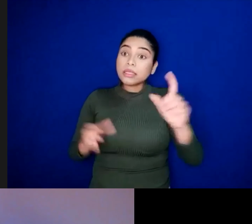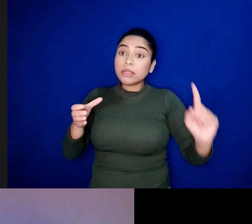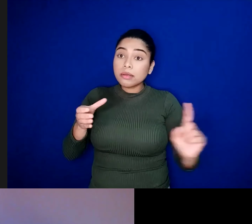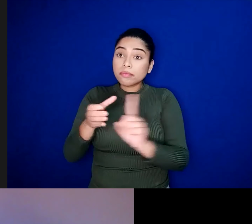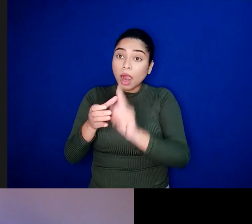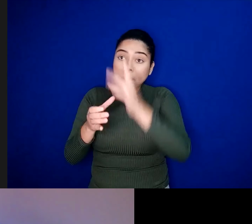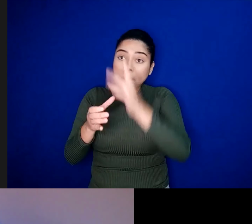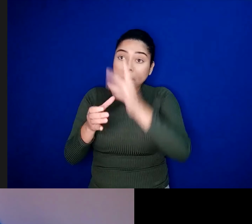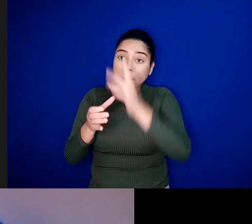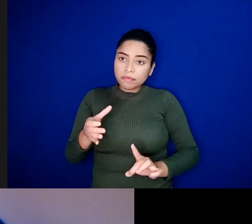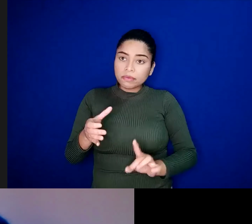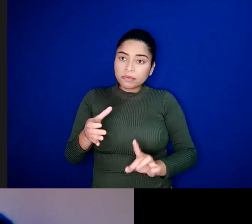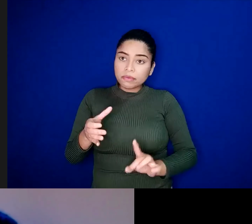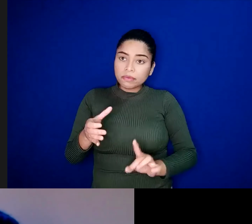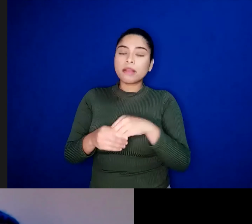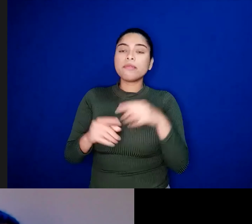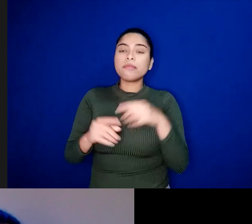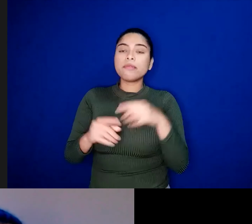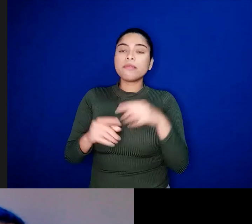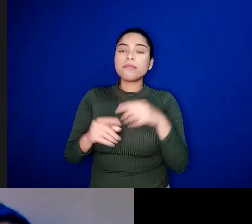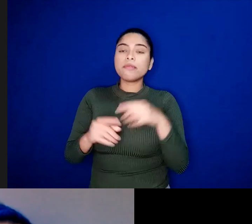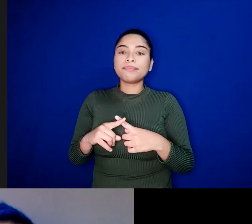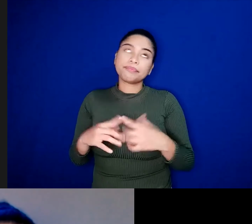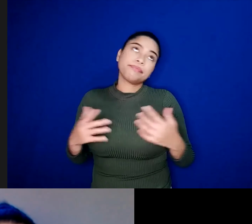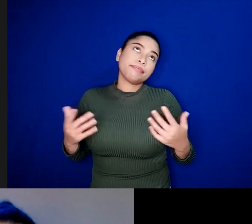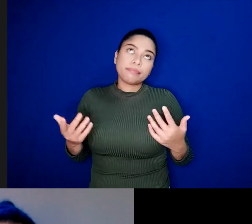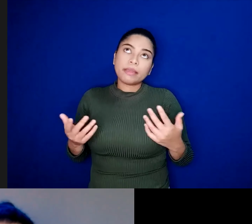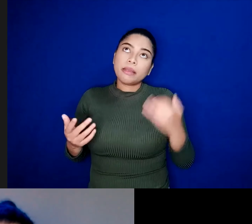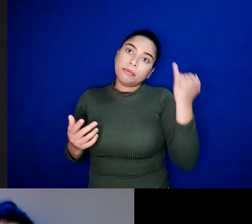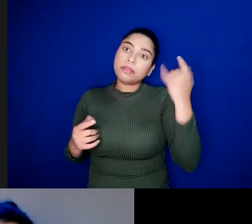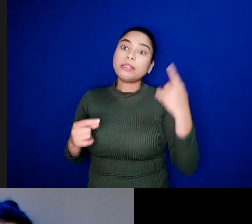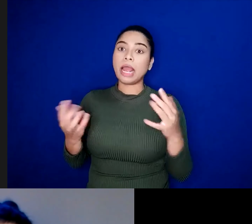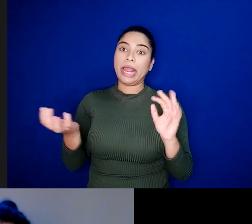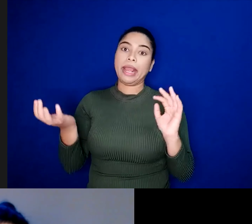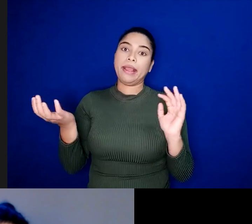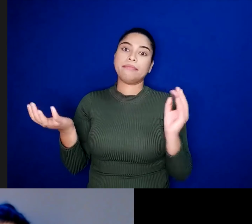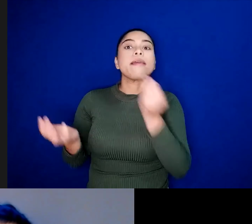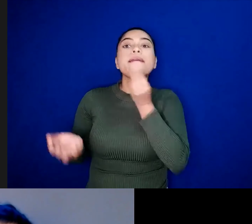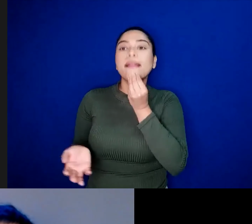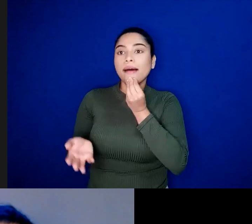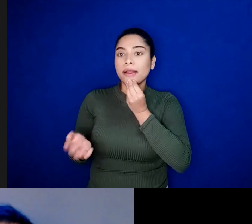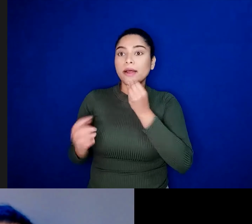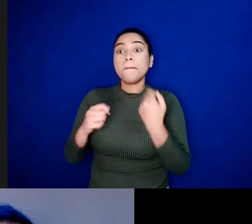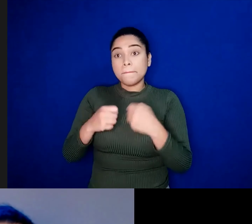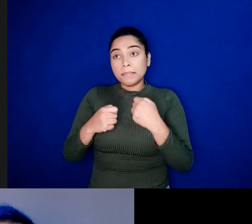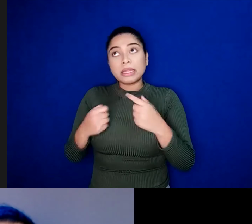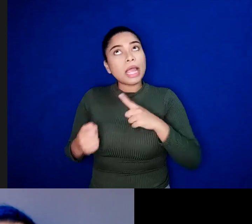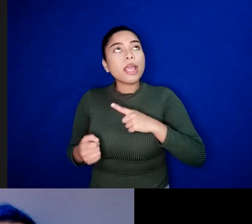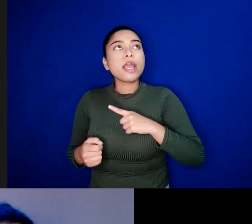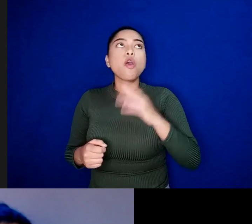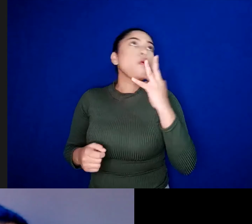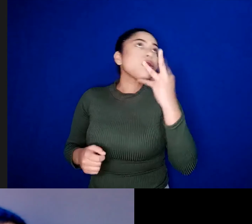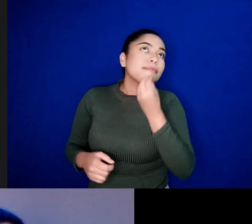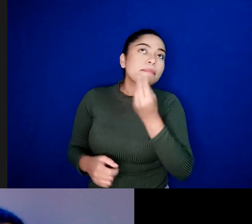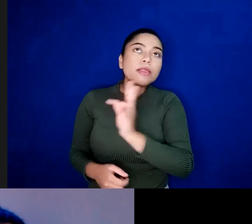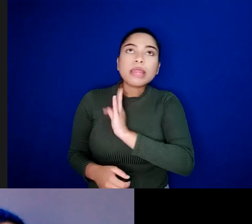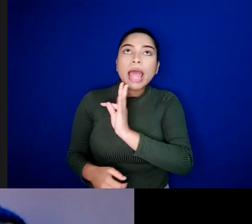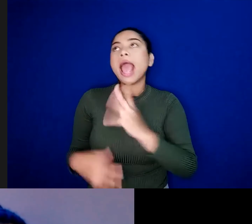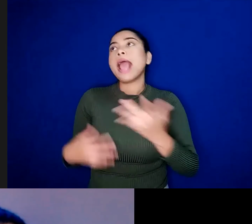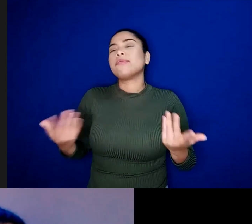só vai provocar cada vez mais e claro e também vai o conhecimento técnico os estudos é não é uma